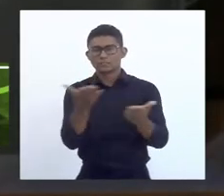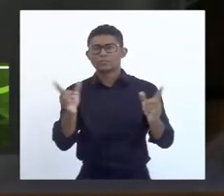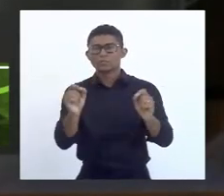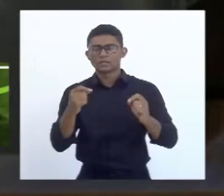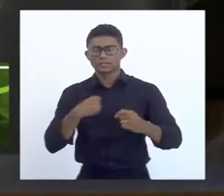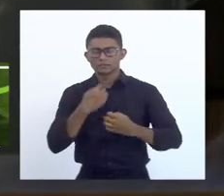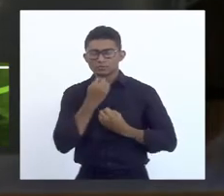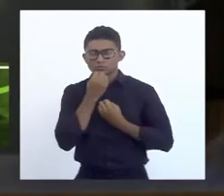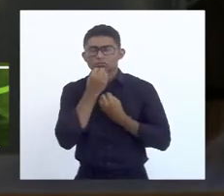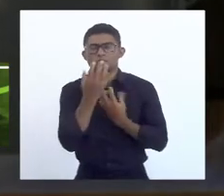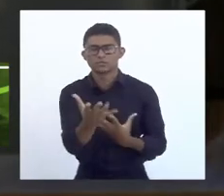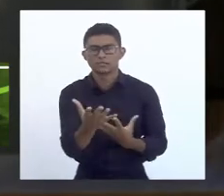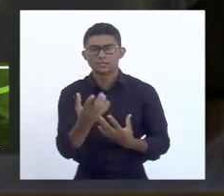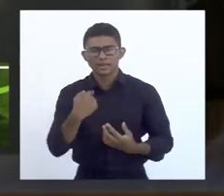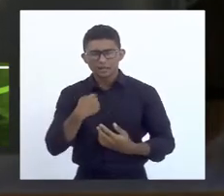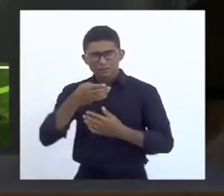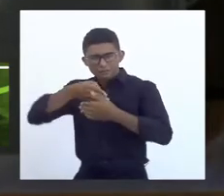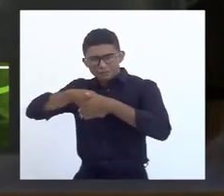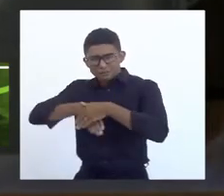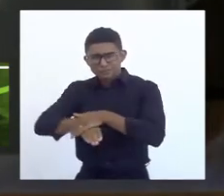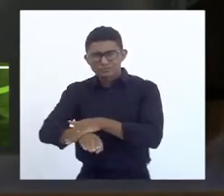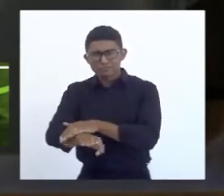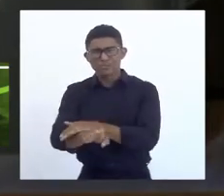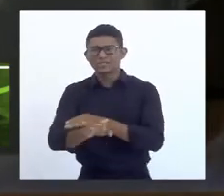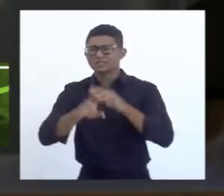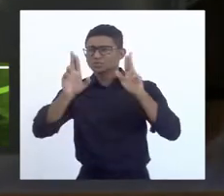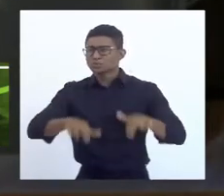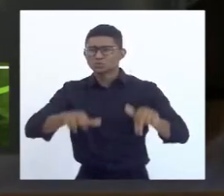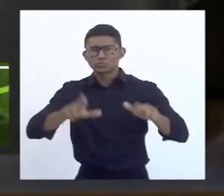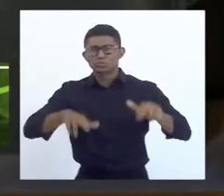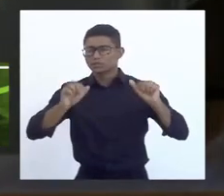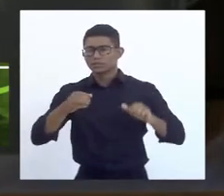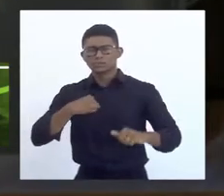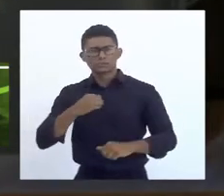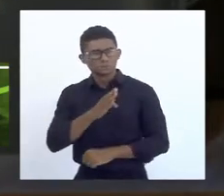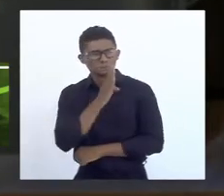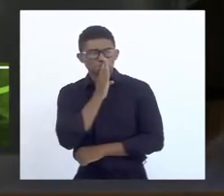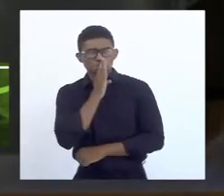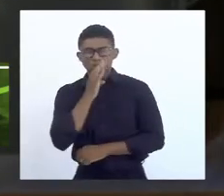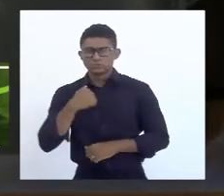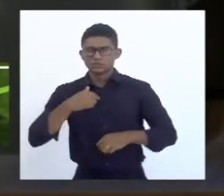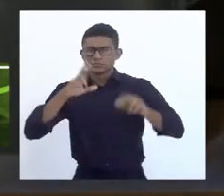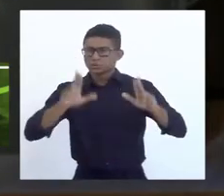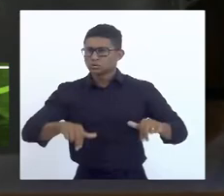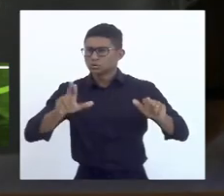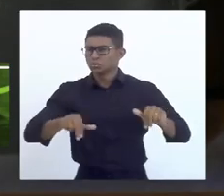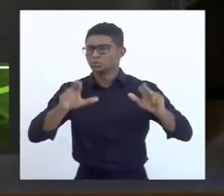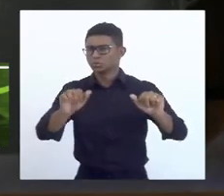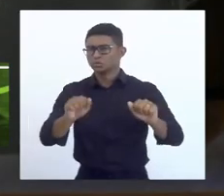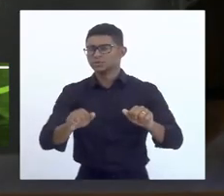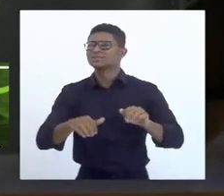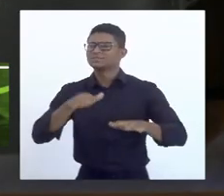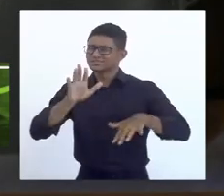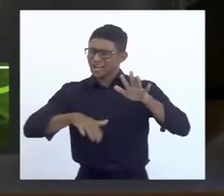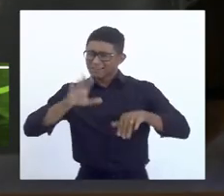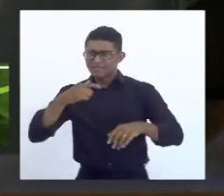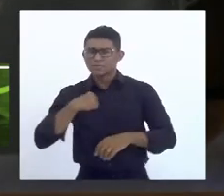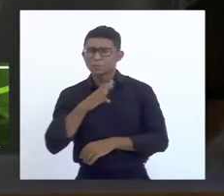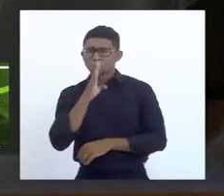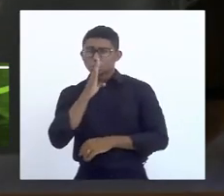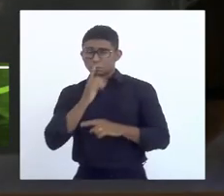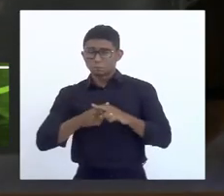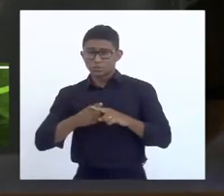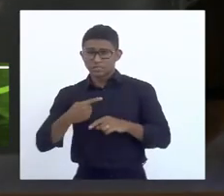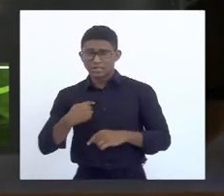desabafo. Eu nunca vou me acostumar. Eu nunca vou me calar. Talvez eu me cale por momentos em que eu me sinta